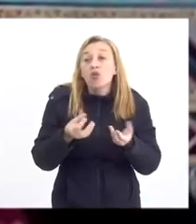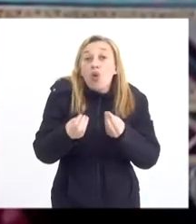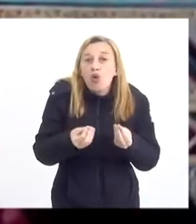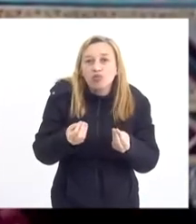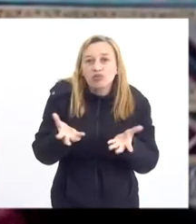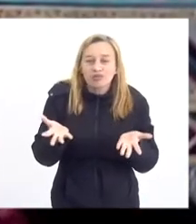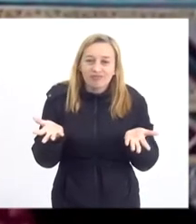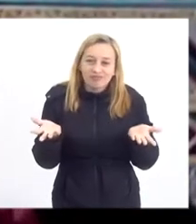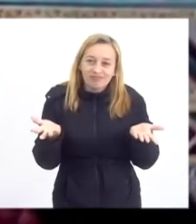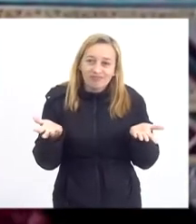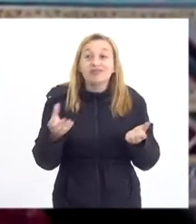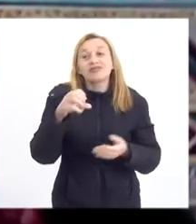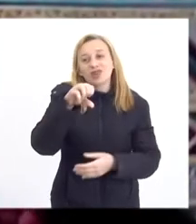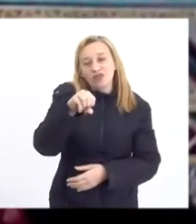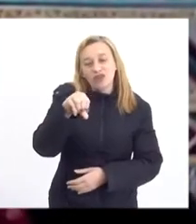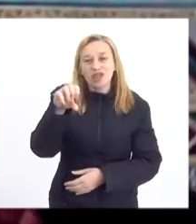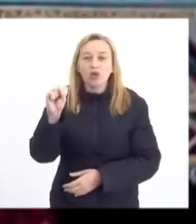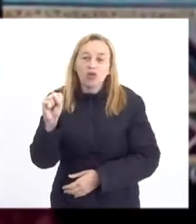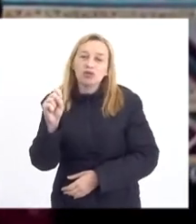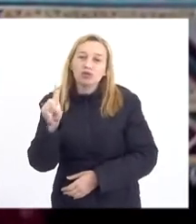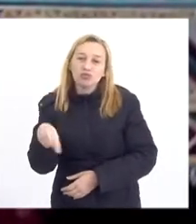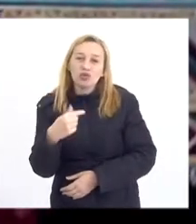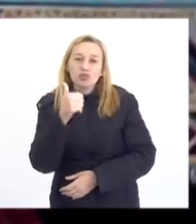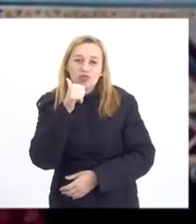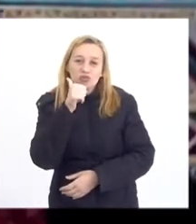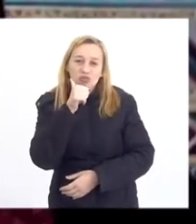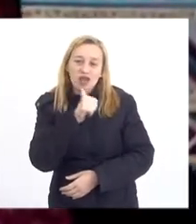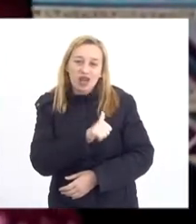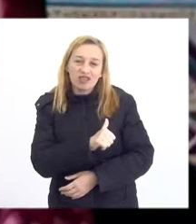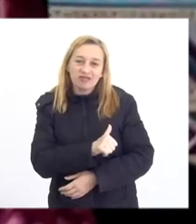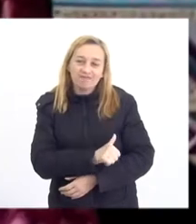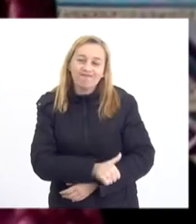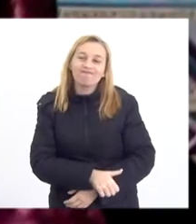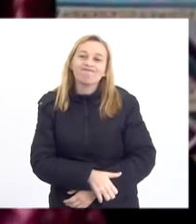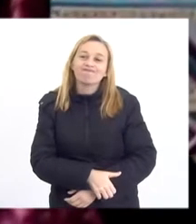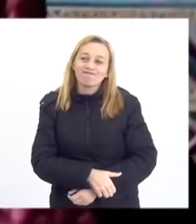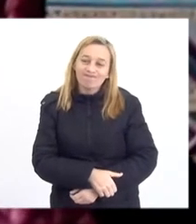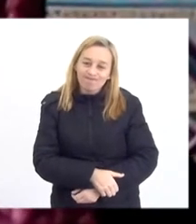como, né? 98 mil mulheres. Então, é uma